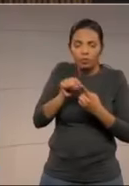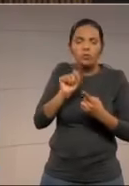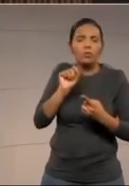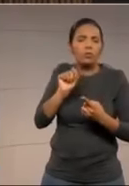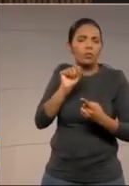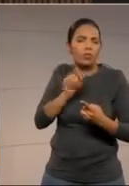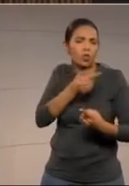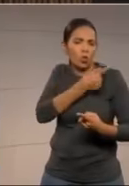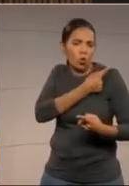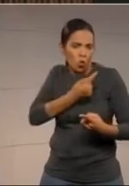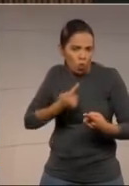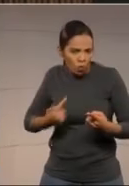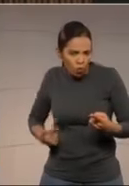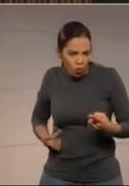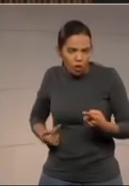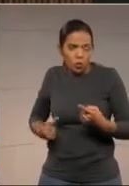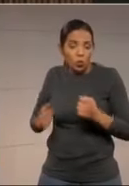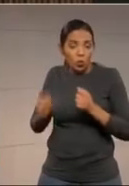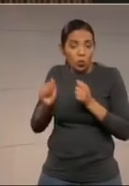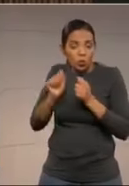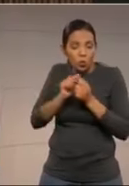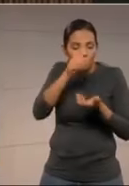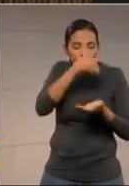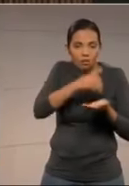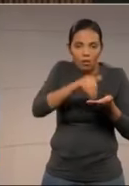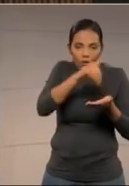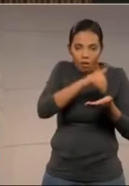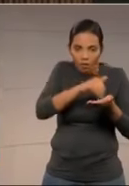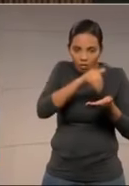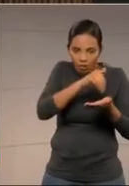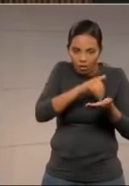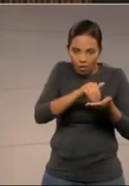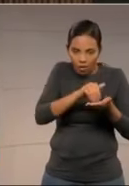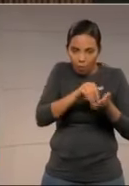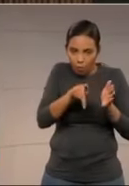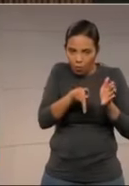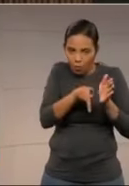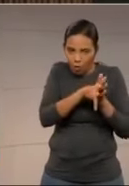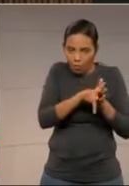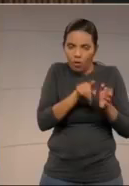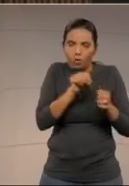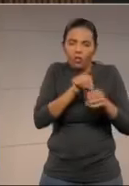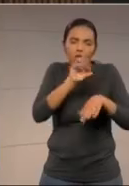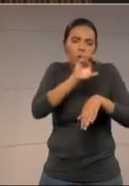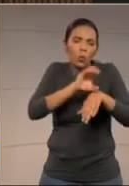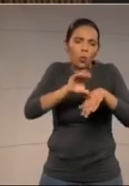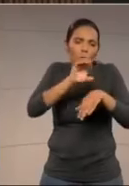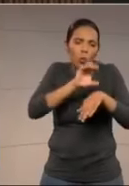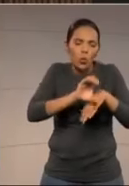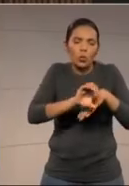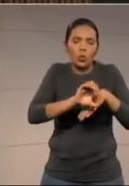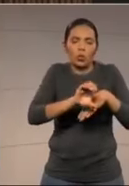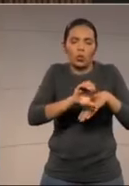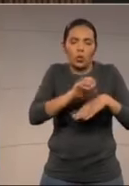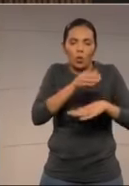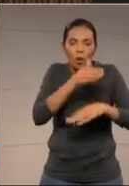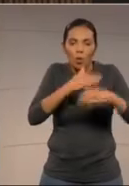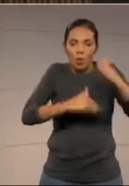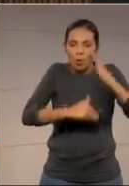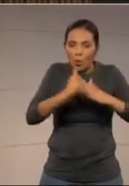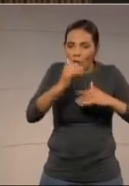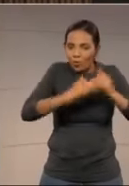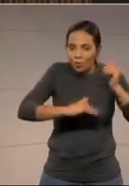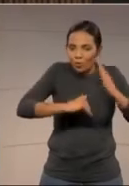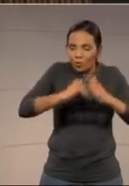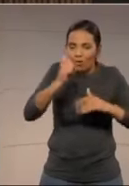Estado interaja com a Secretaria da pasta competente para a promoção de cursos de capacitação e formação continuada de